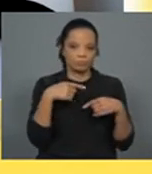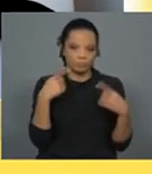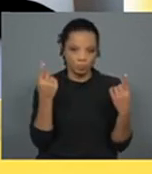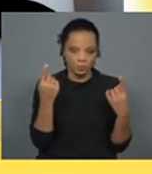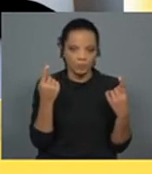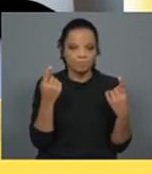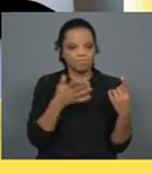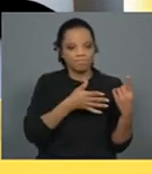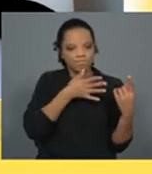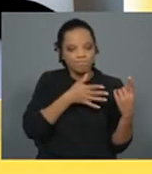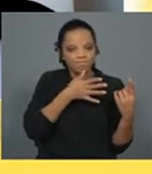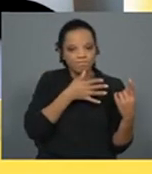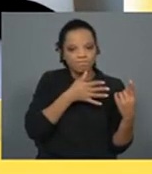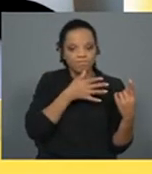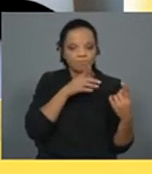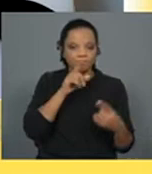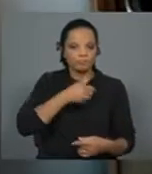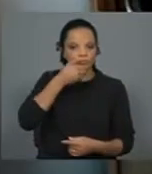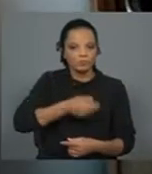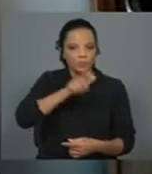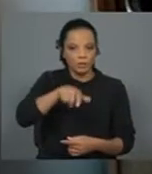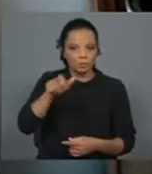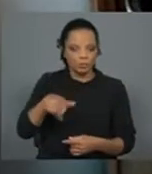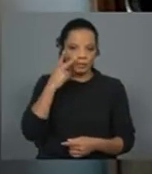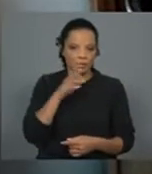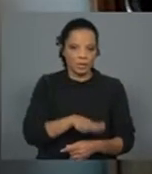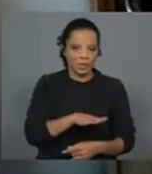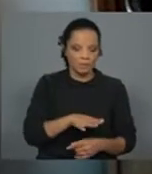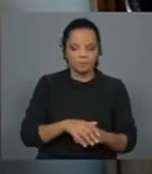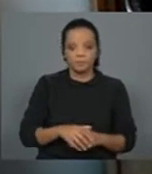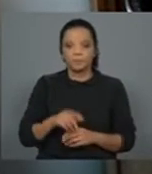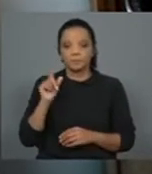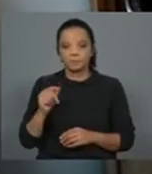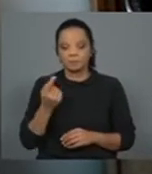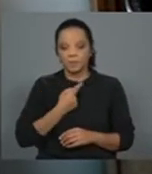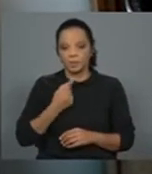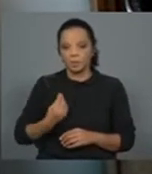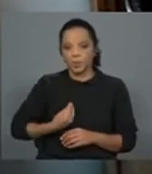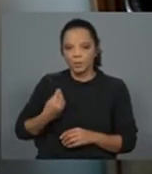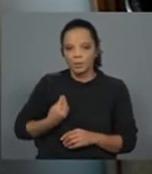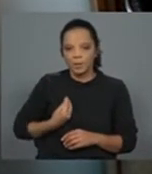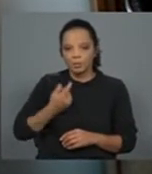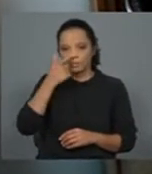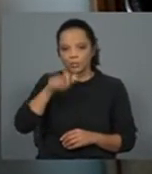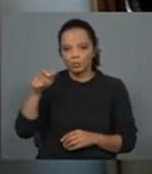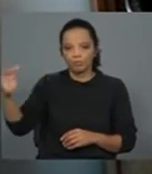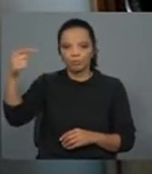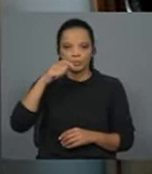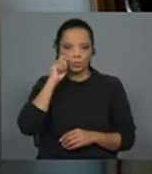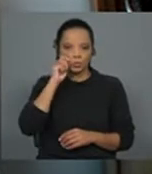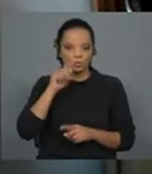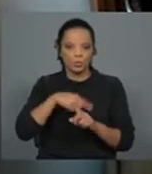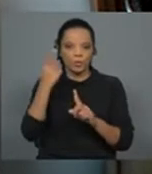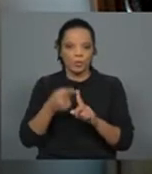e saberes a quem cá vive, também temos que nos preocupar com quem nos visita. E há alturas do ano em